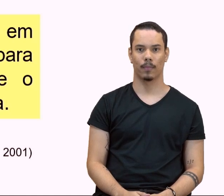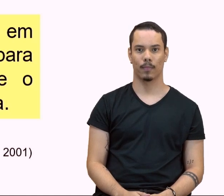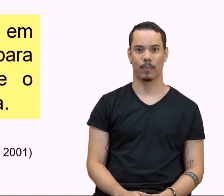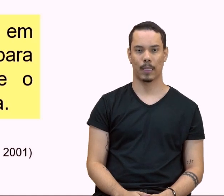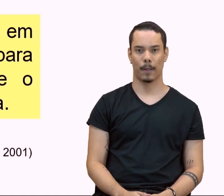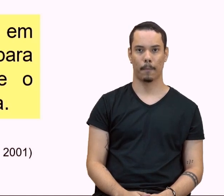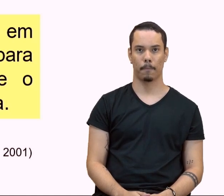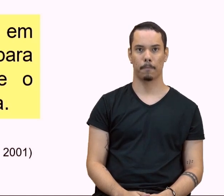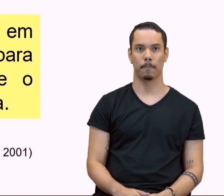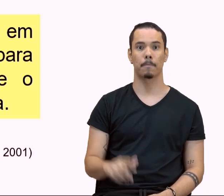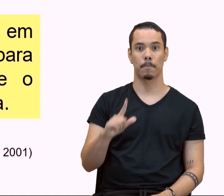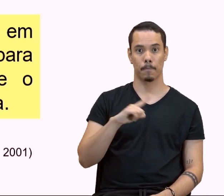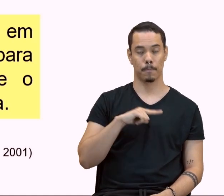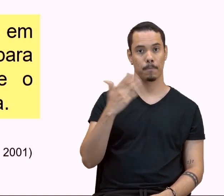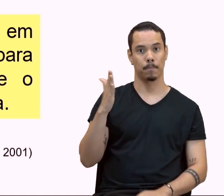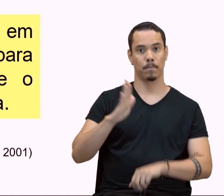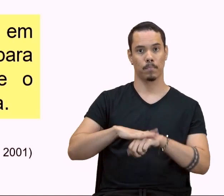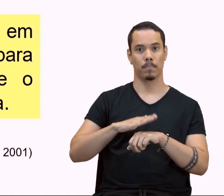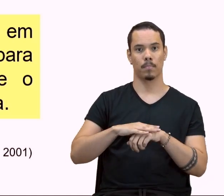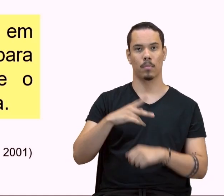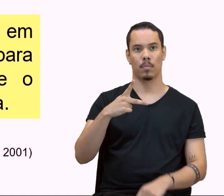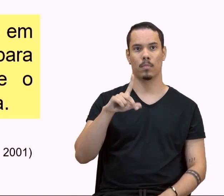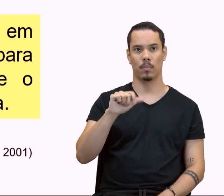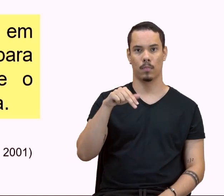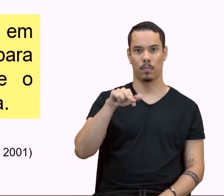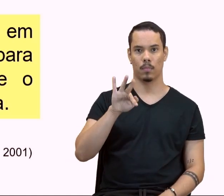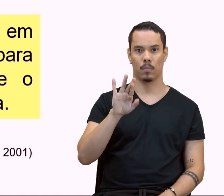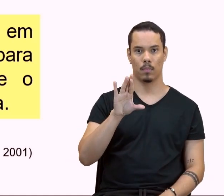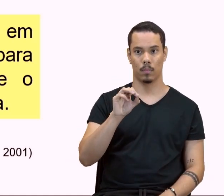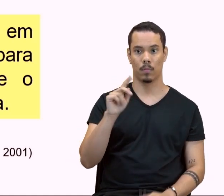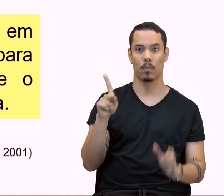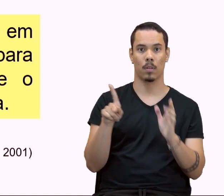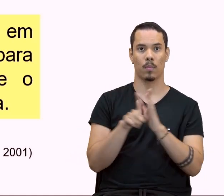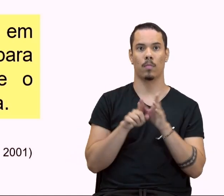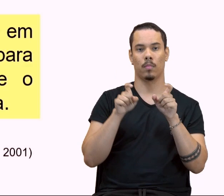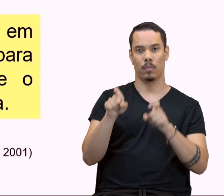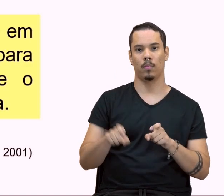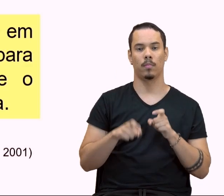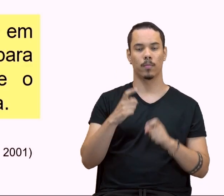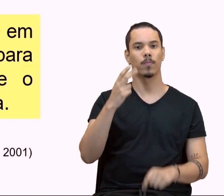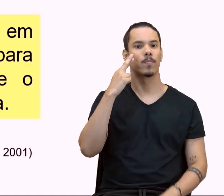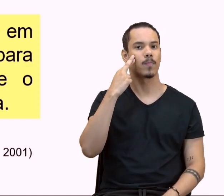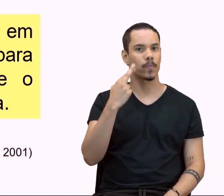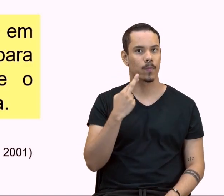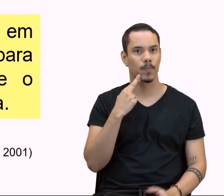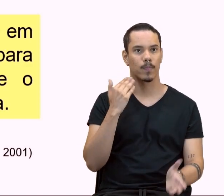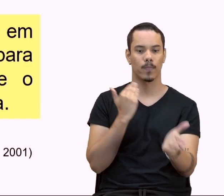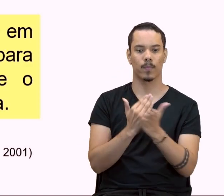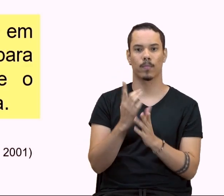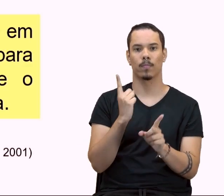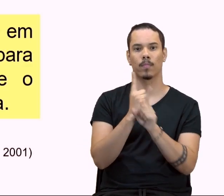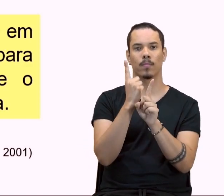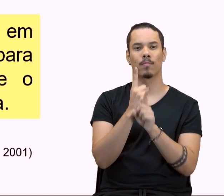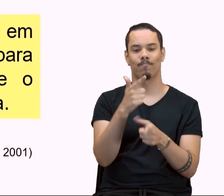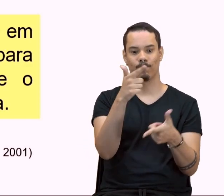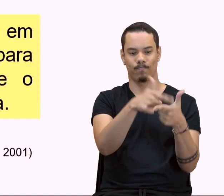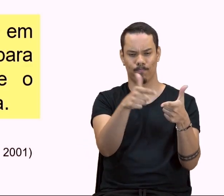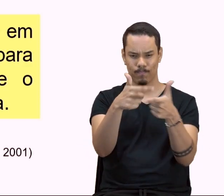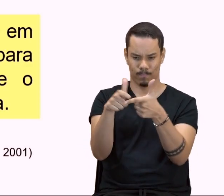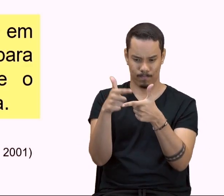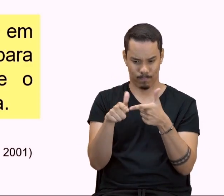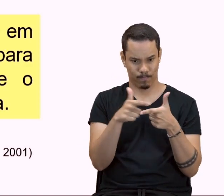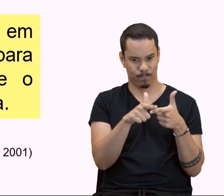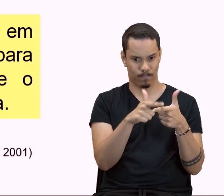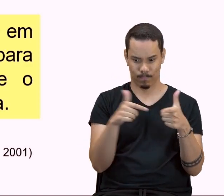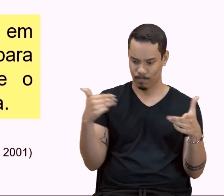o Planaflora, ele foi o Plano Agropecuário e Florestal de Rondônia. Teve sua origem na identificação dos problemas no processo